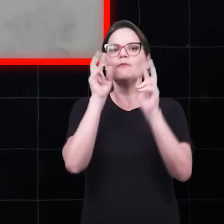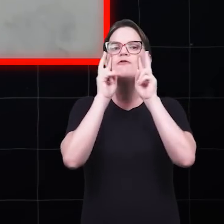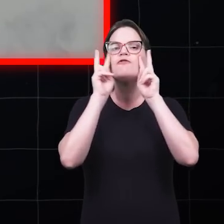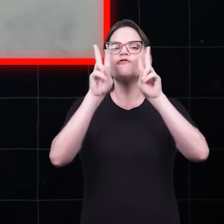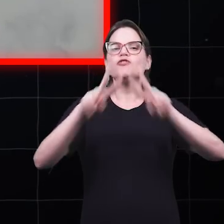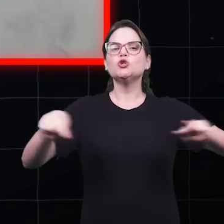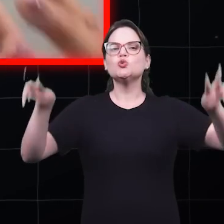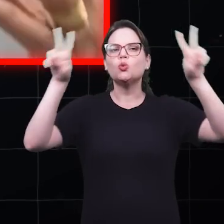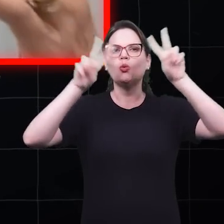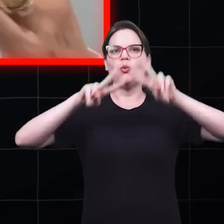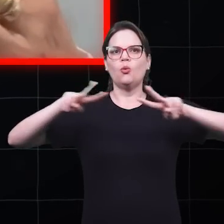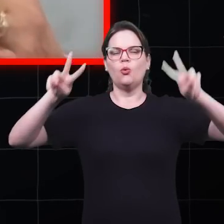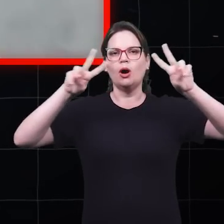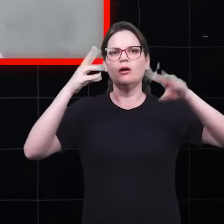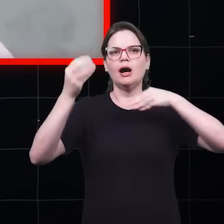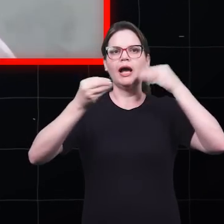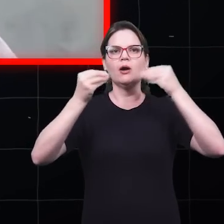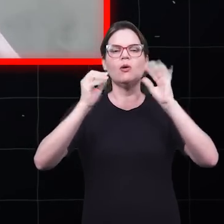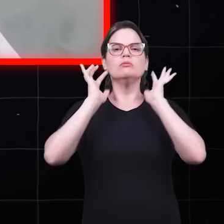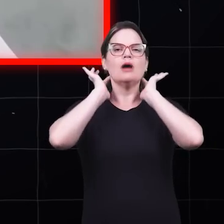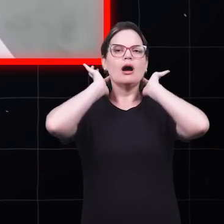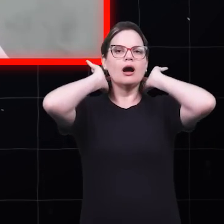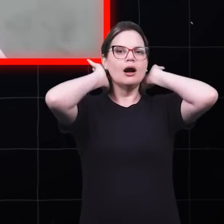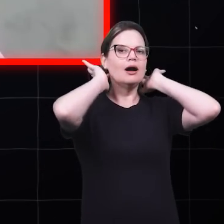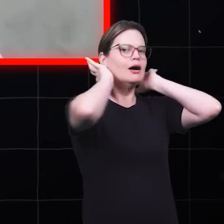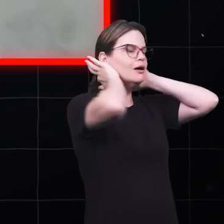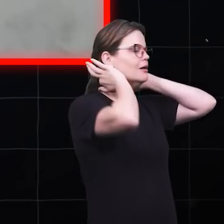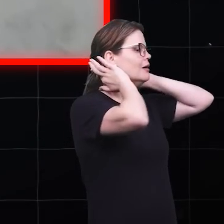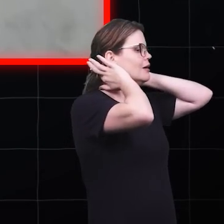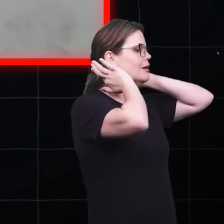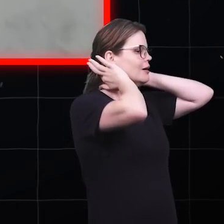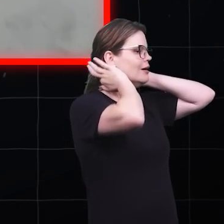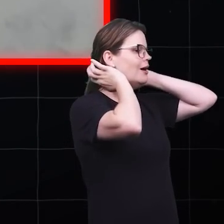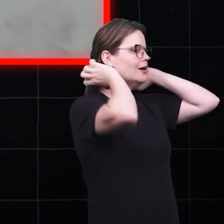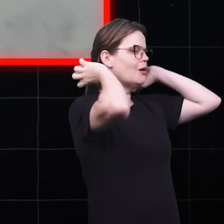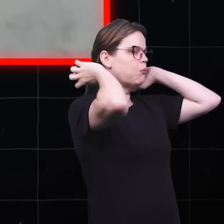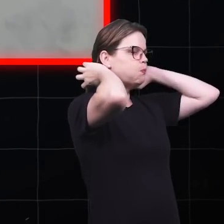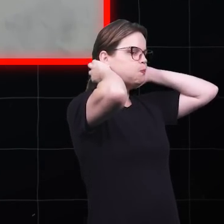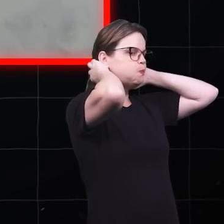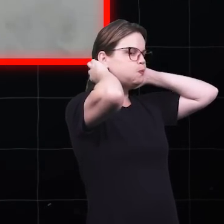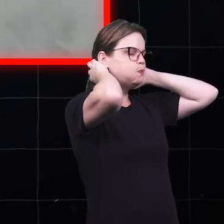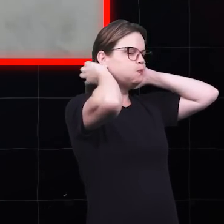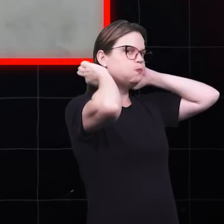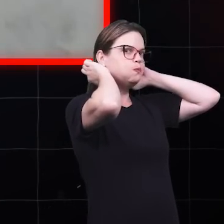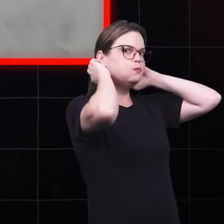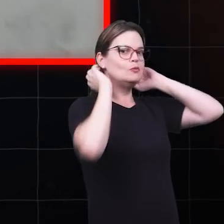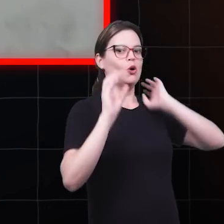visual, ela é toda processada atrás aqui, ó, da nossa cabeça, nos lobos